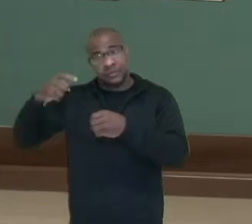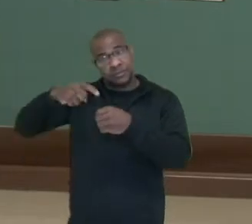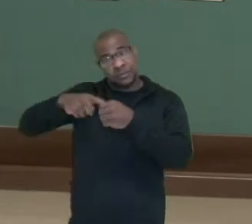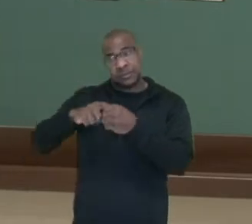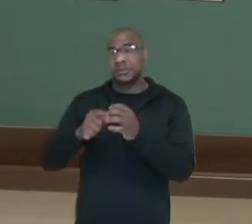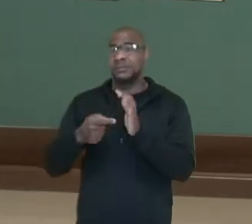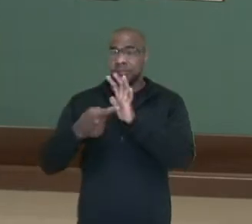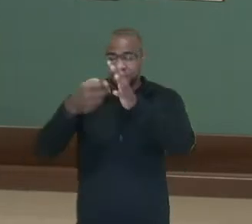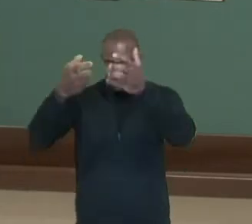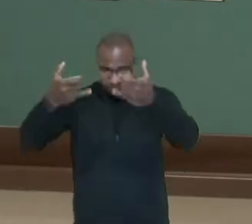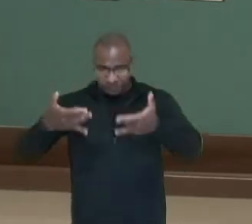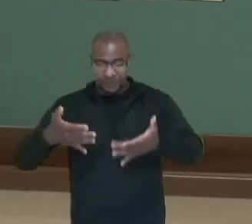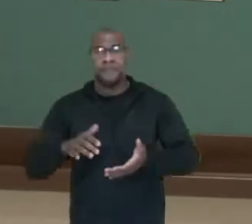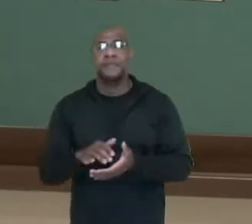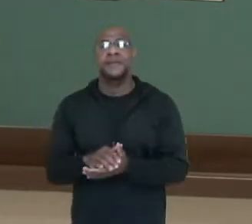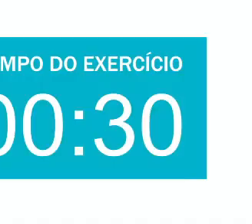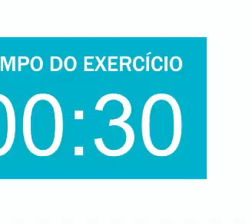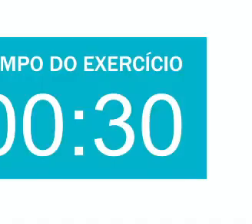pouco.